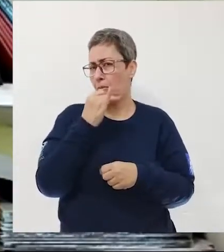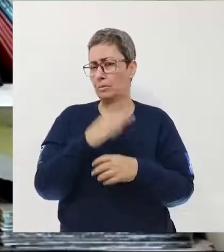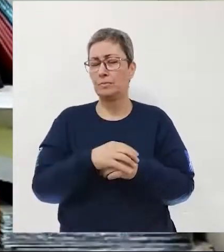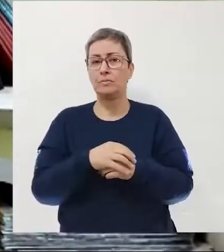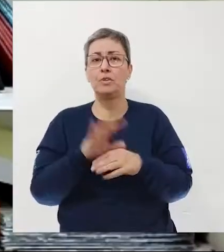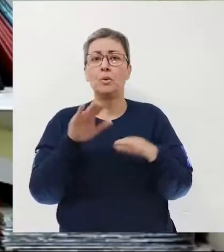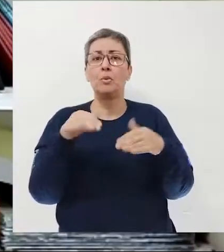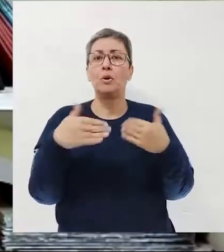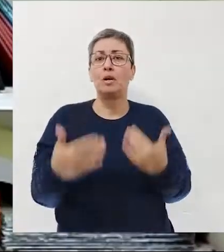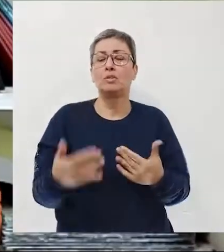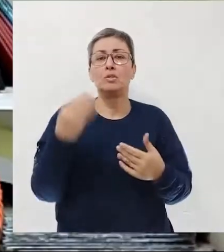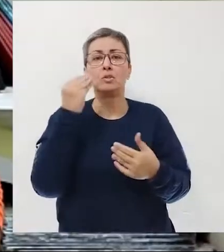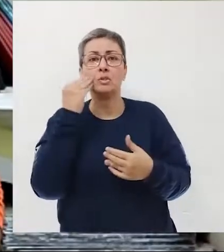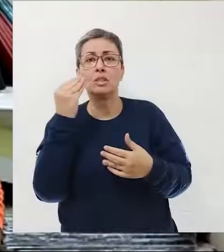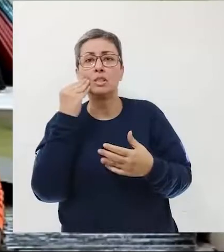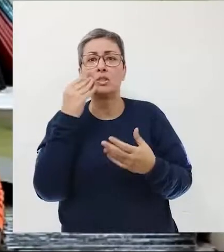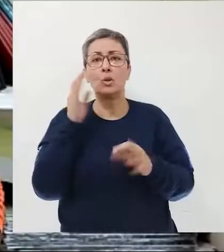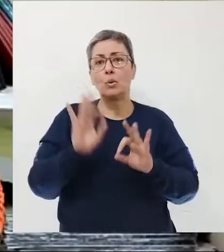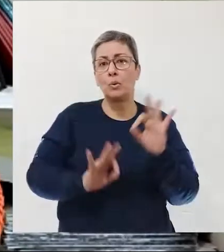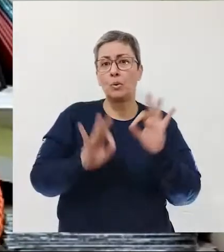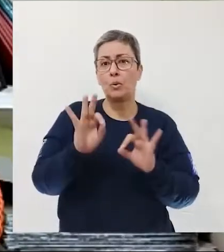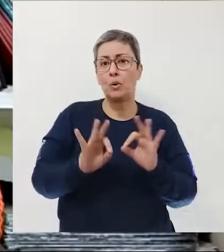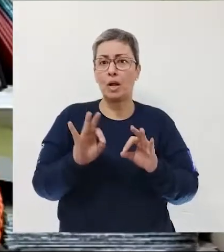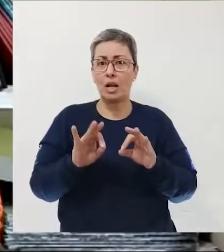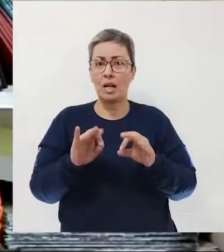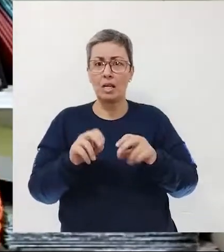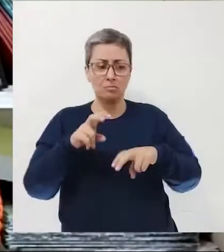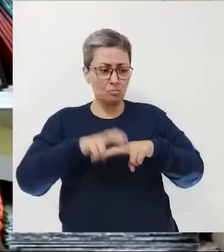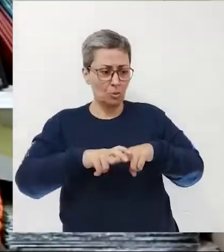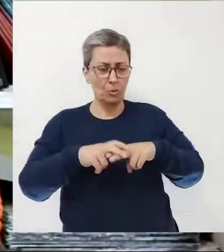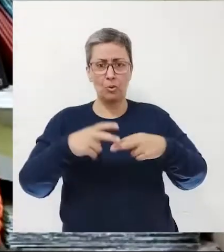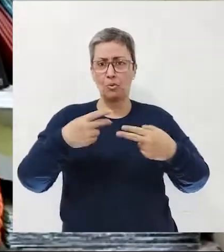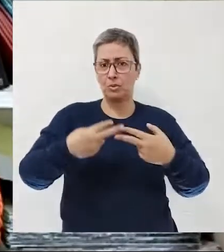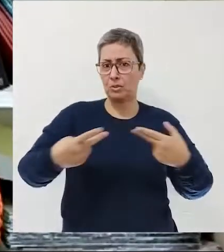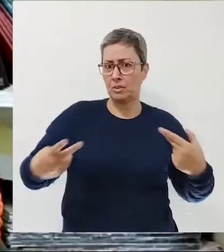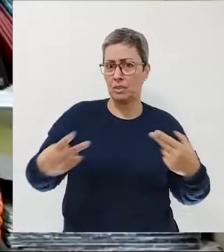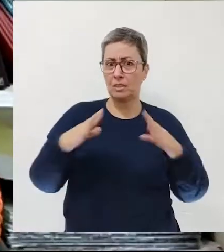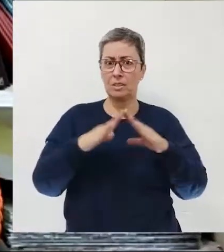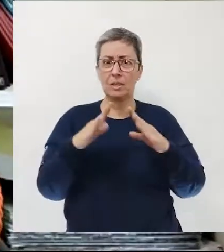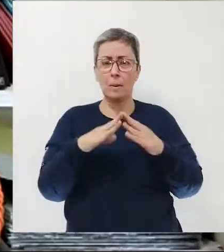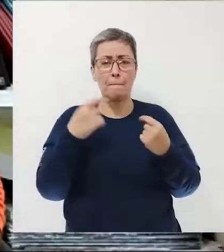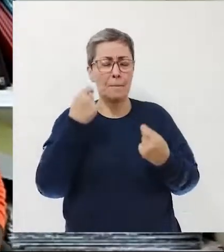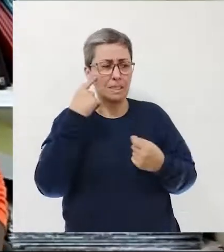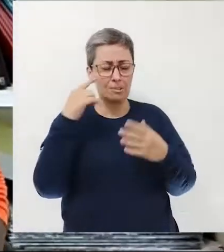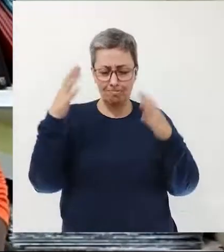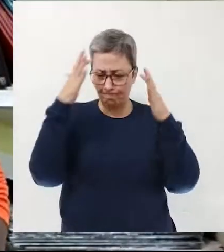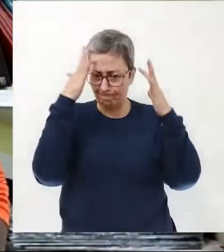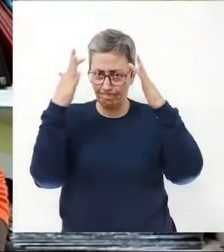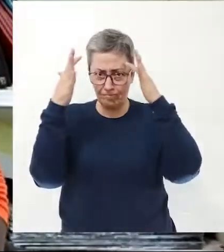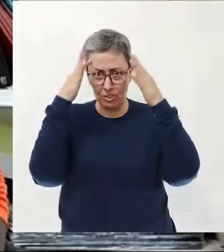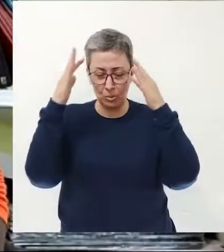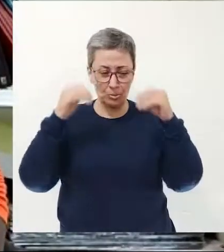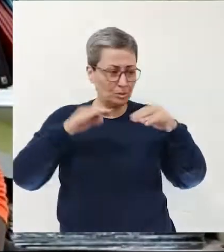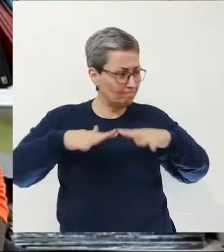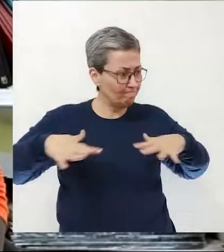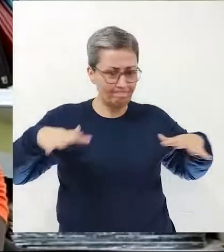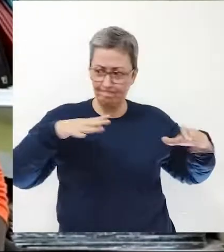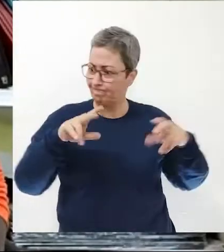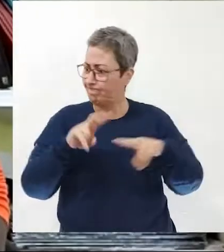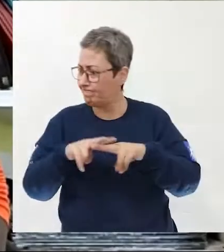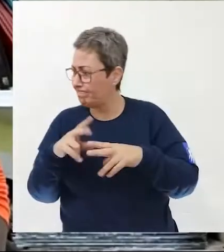exemplo, quando tentamos reorganizar os móveis de nossa casa, Precisamos refletir sobre os